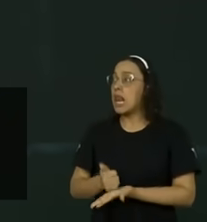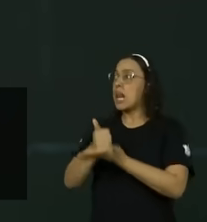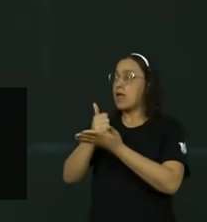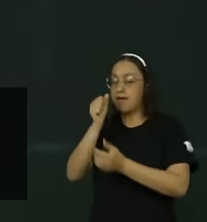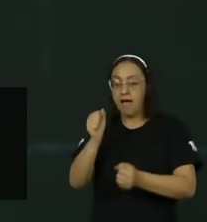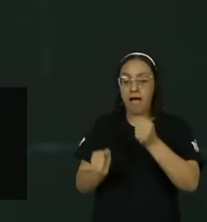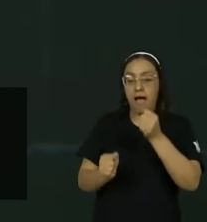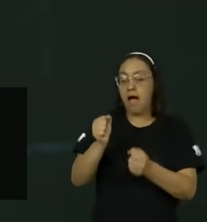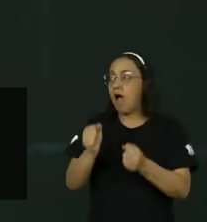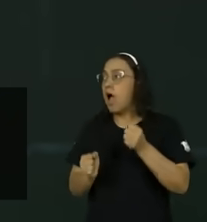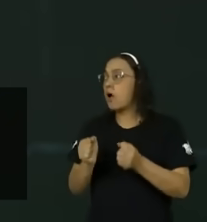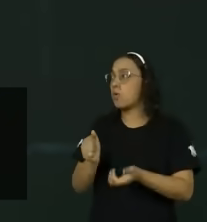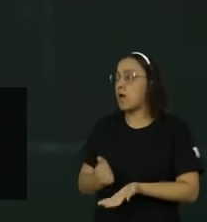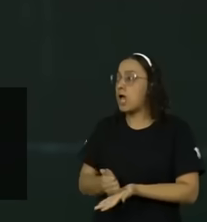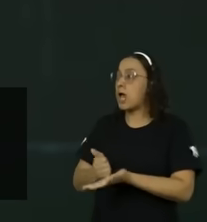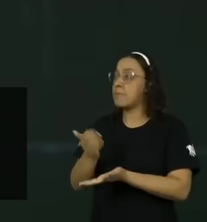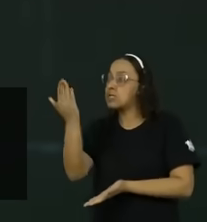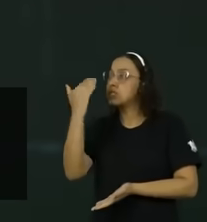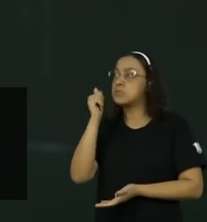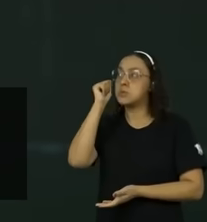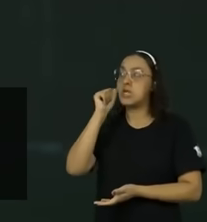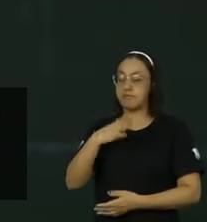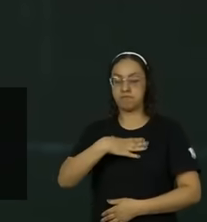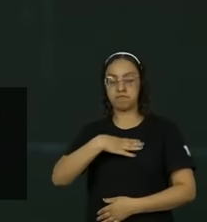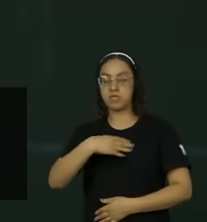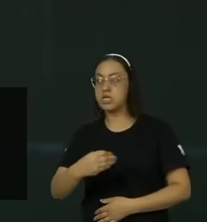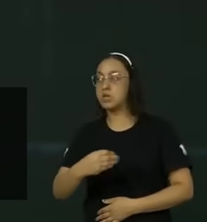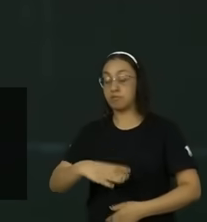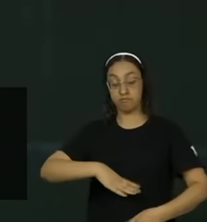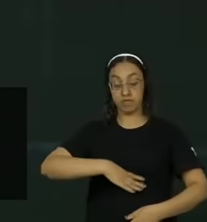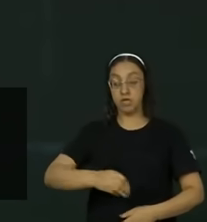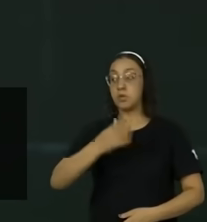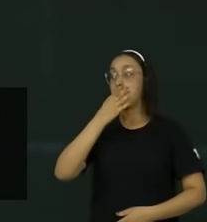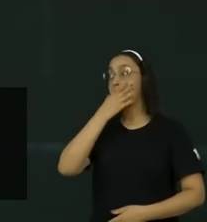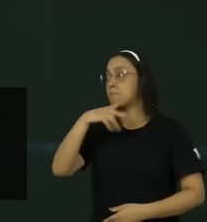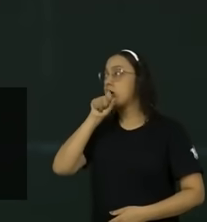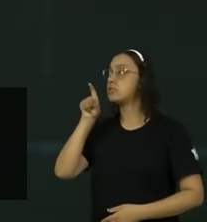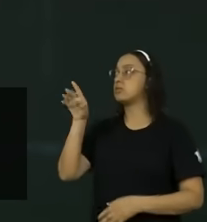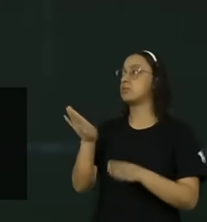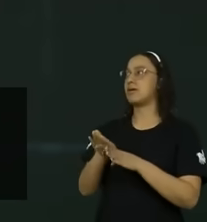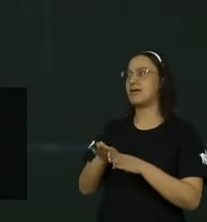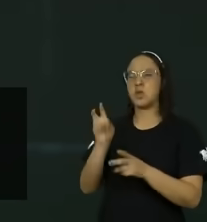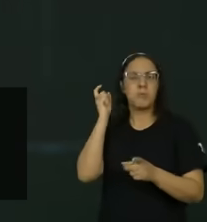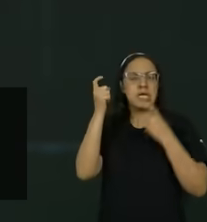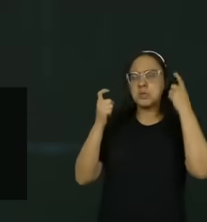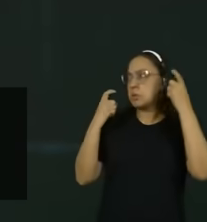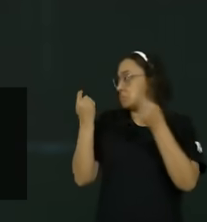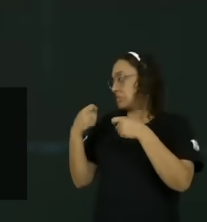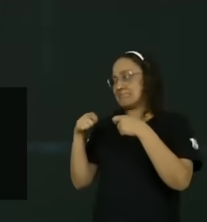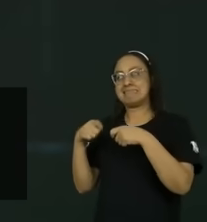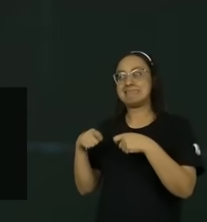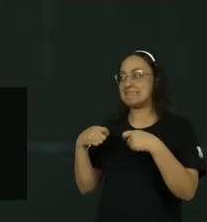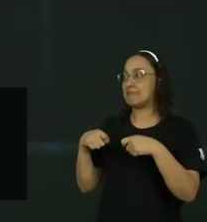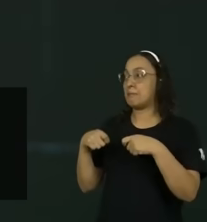do Egito, para trazerem as suas mulheres, e os seus filhos e seu pai. Não se preocupem com seus bens, pois o melhor de